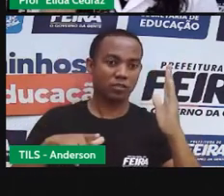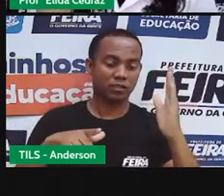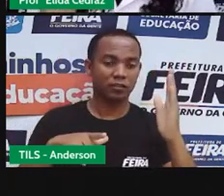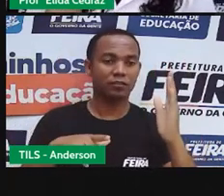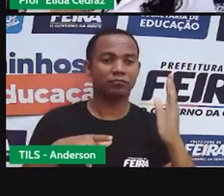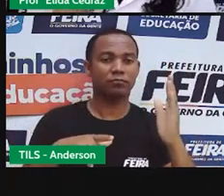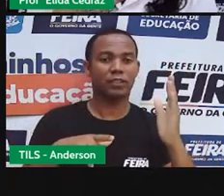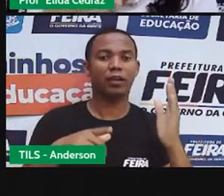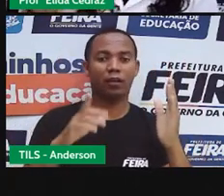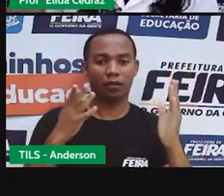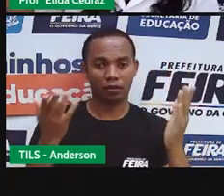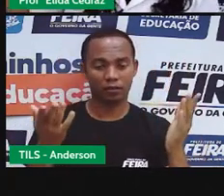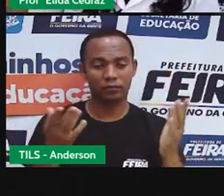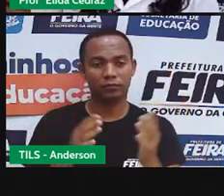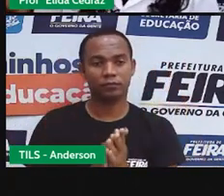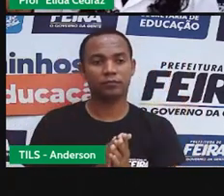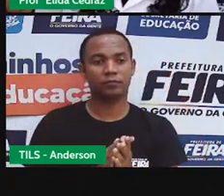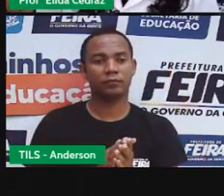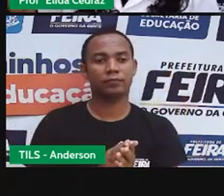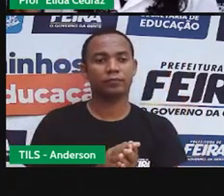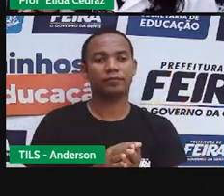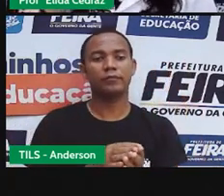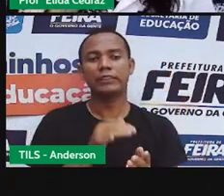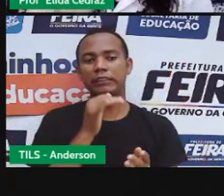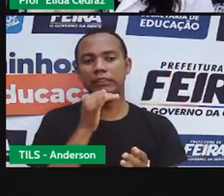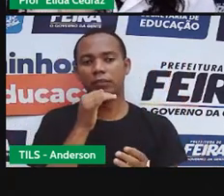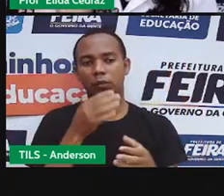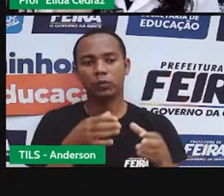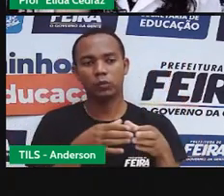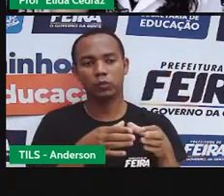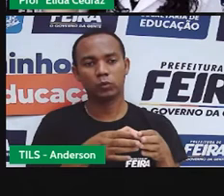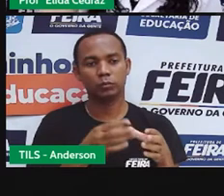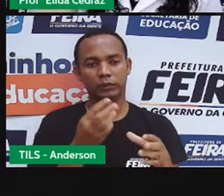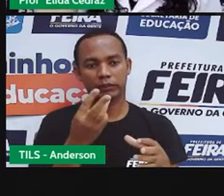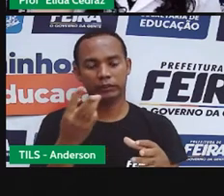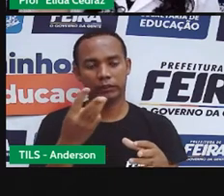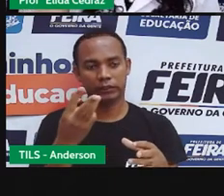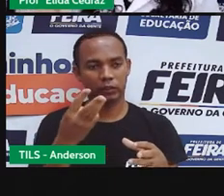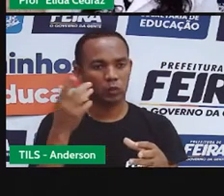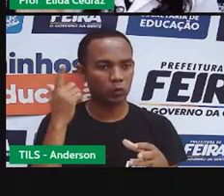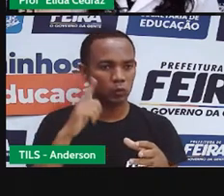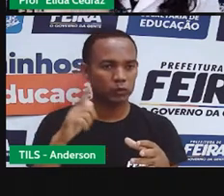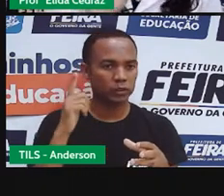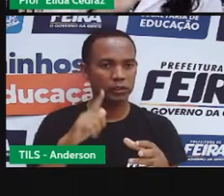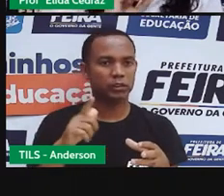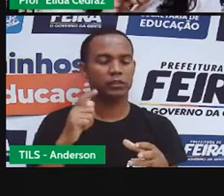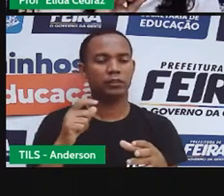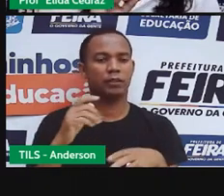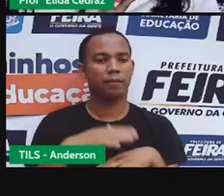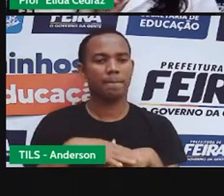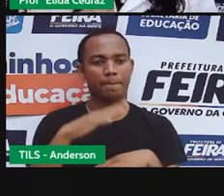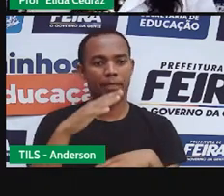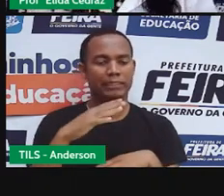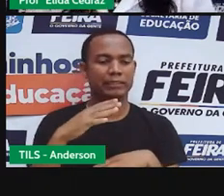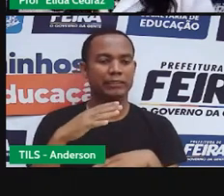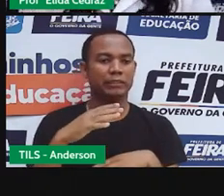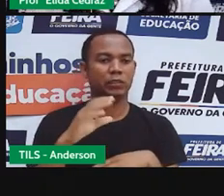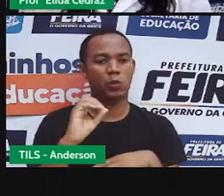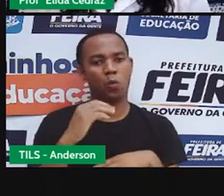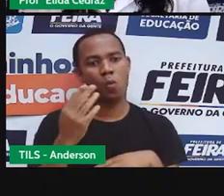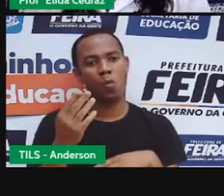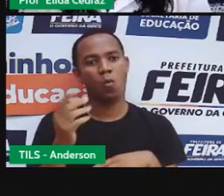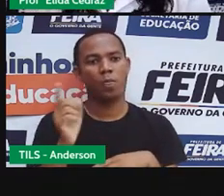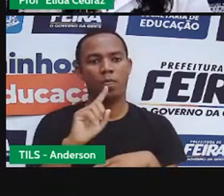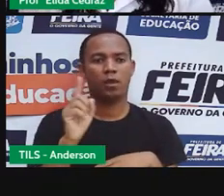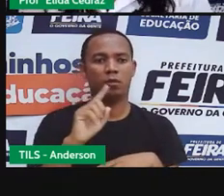fazer turnos de três jogadas. Quem conseguir atingir a flecha mais próximo do alvo ganha.